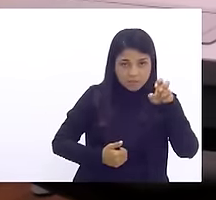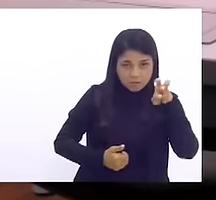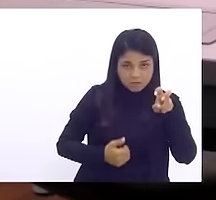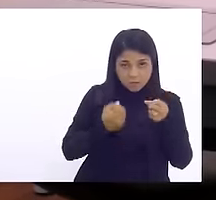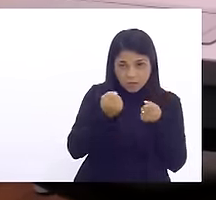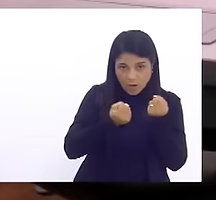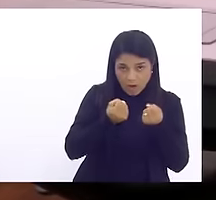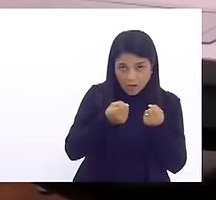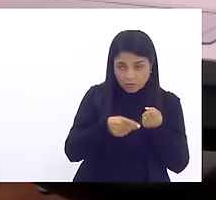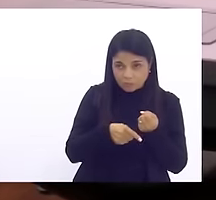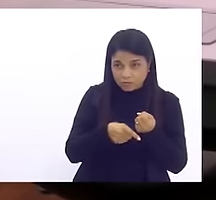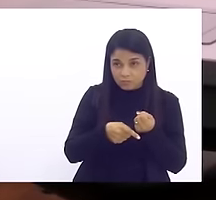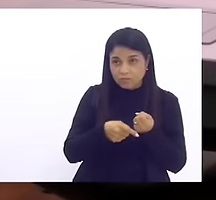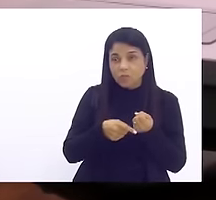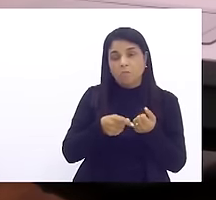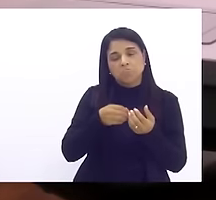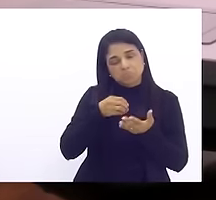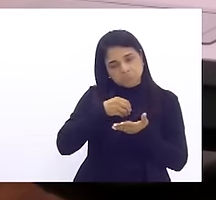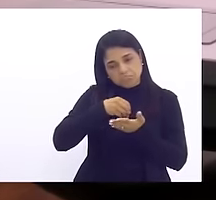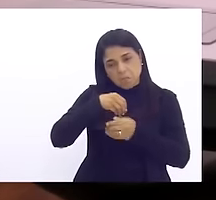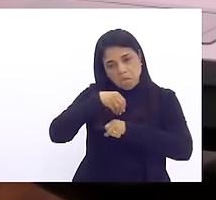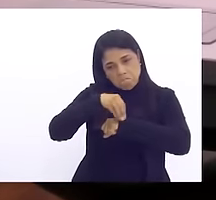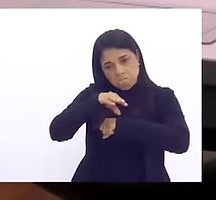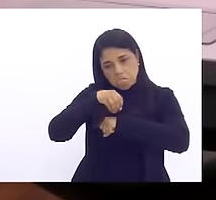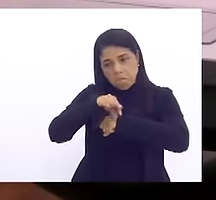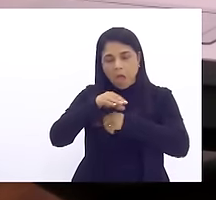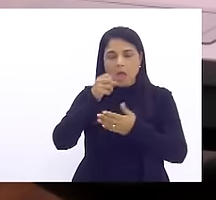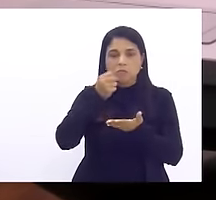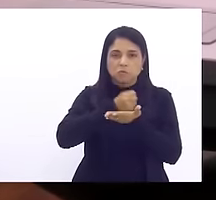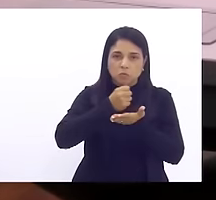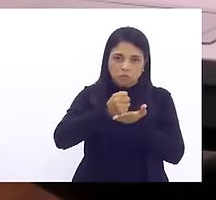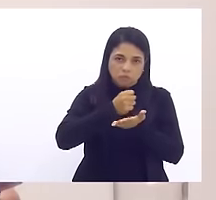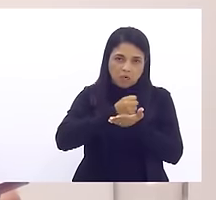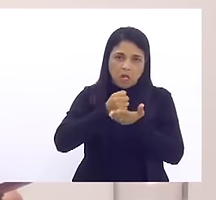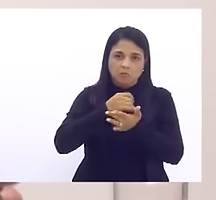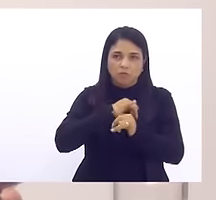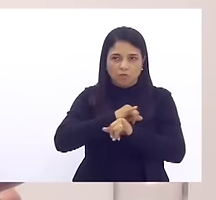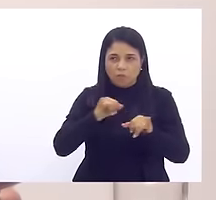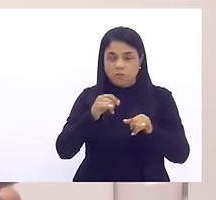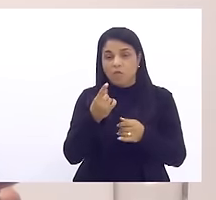eu posso passar todas as informações do contrato para os senhores